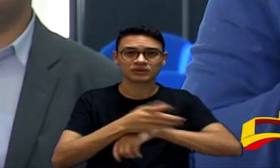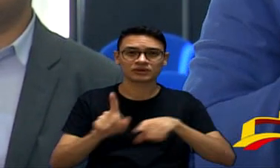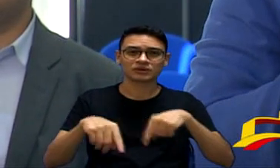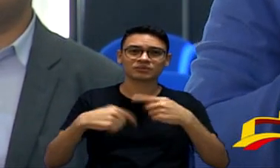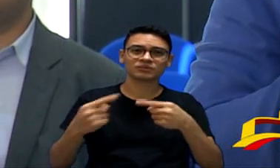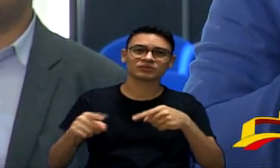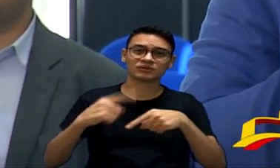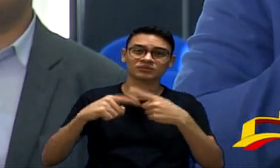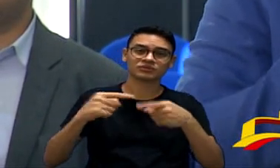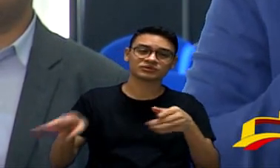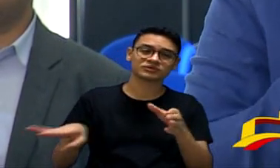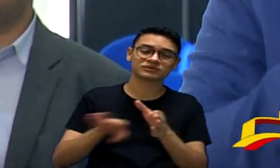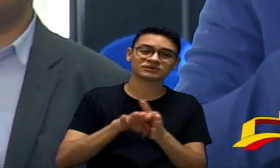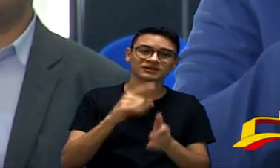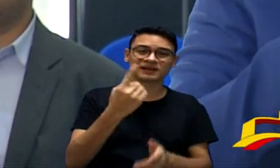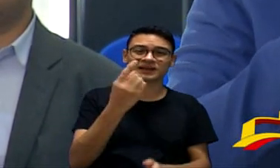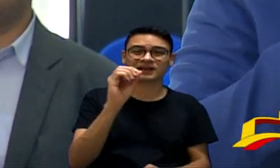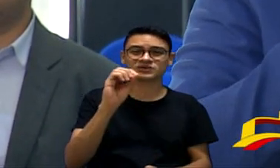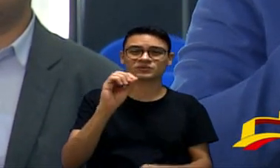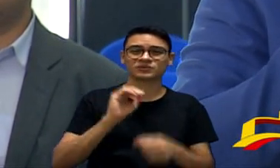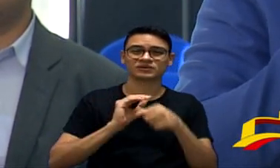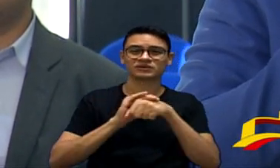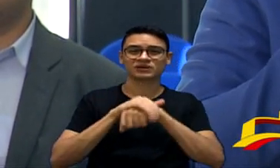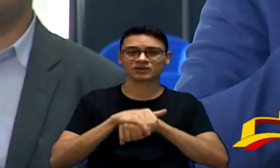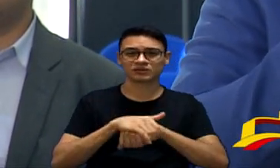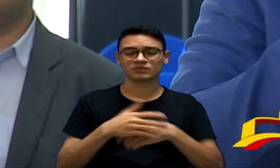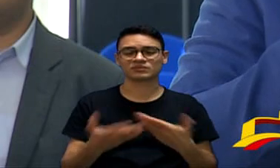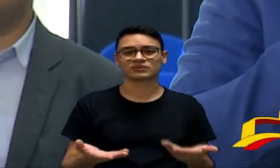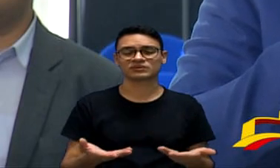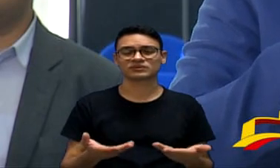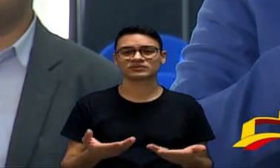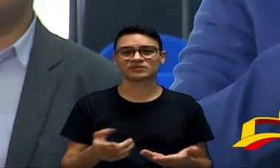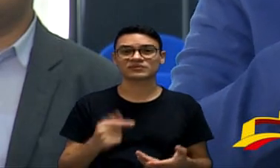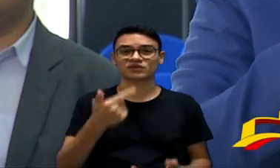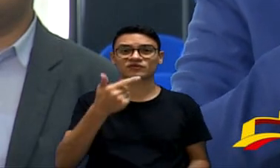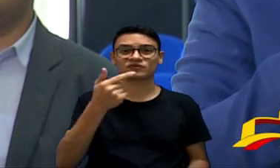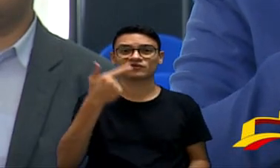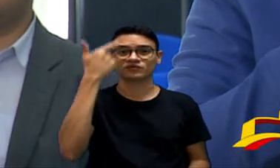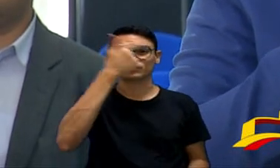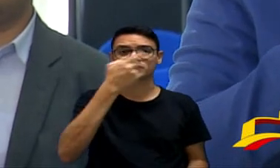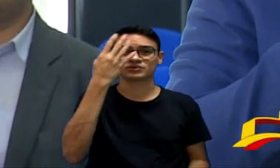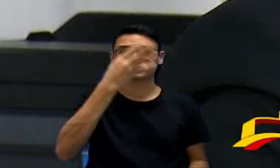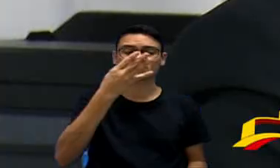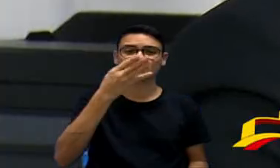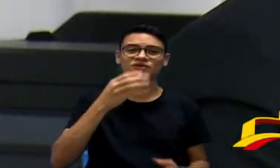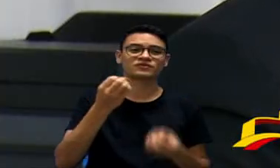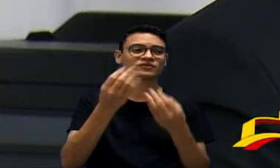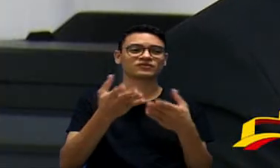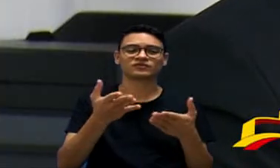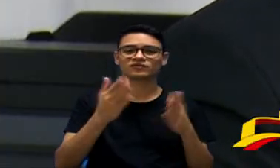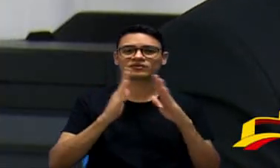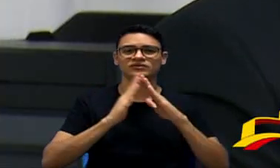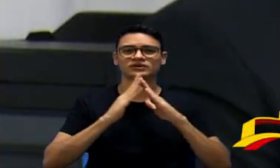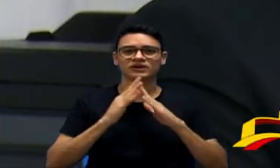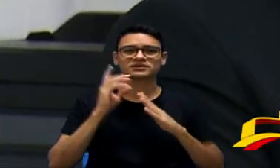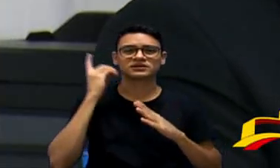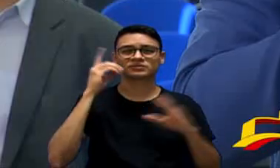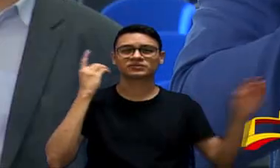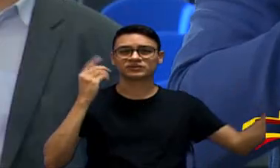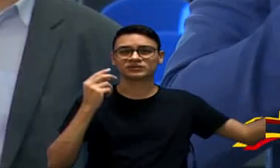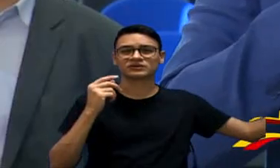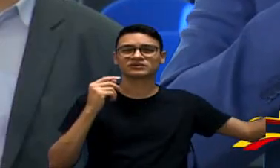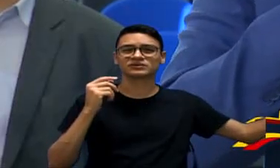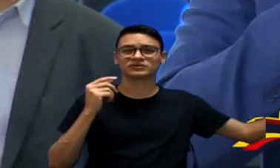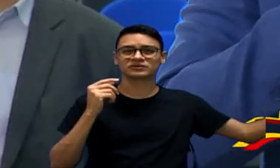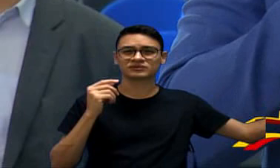10 da noite, precisa ter um hospital do câncer aqui. 24 horas fora da casa e é uma vergonha, Silvano, esses deputados estadual e federal,